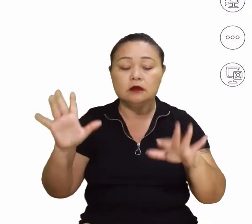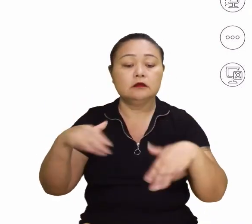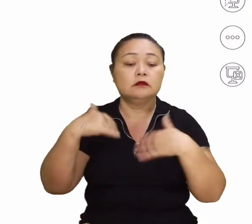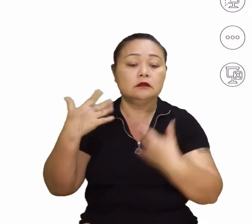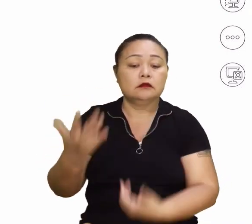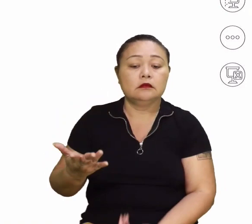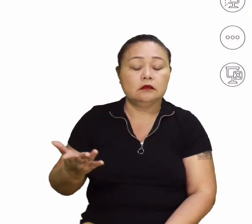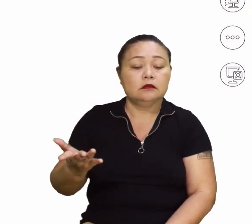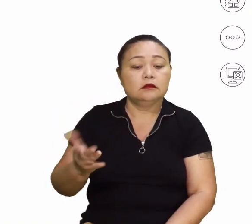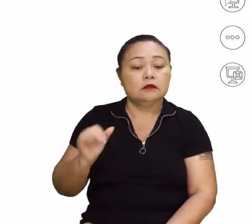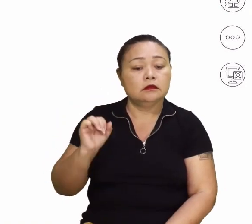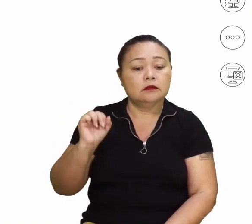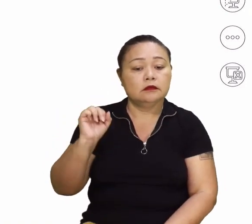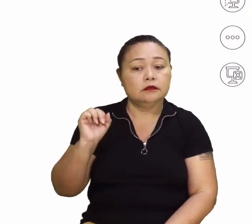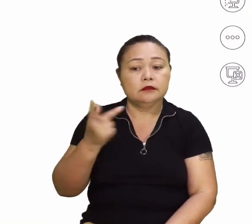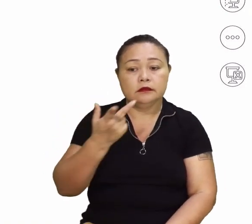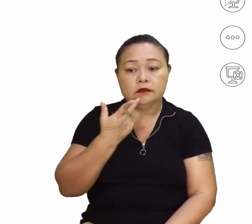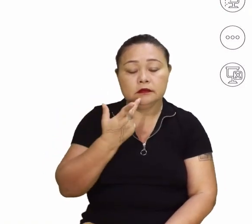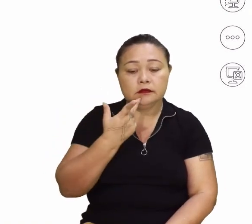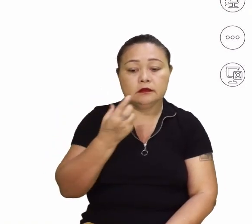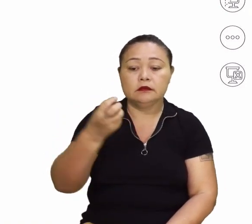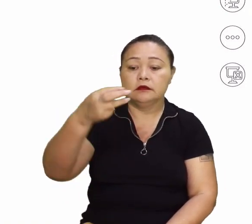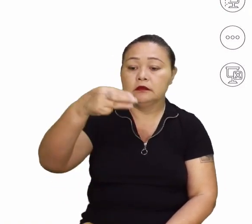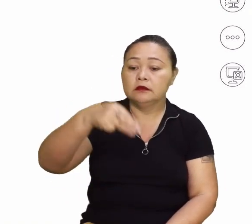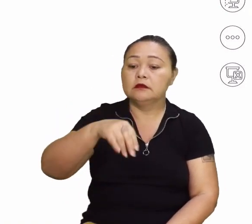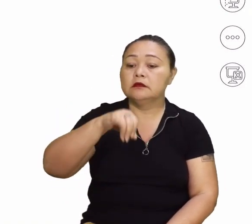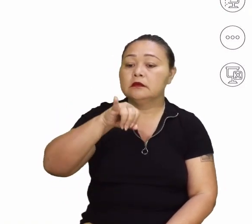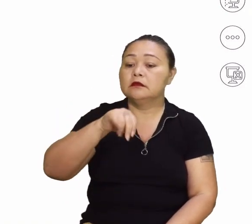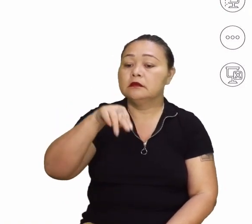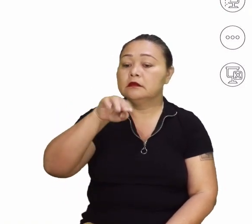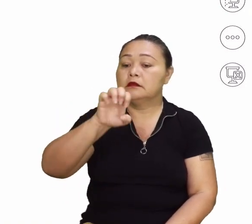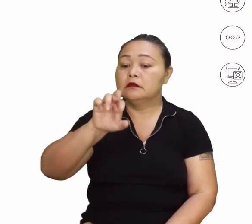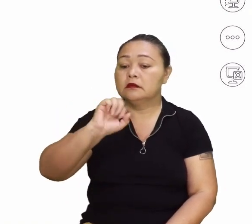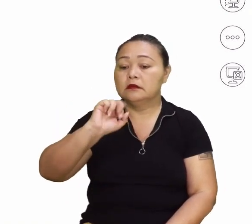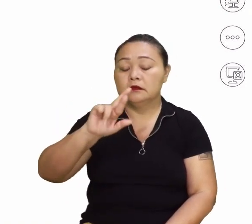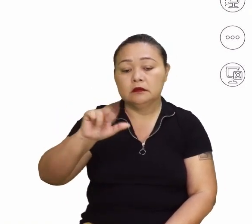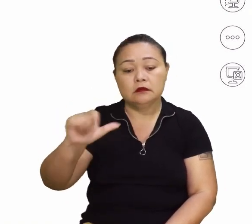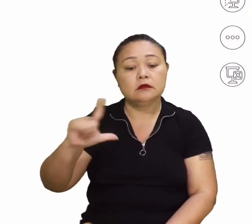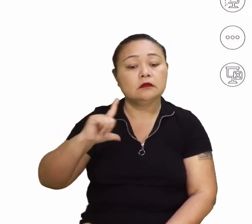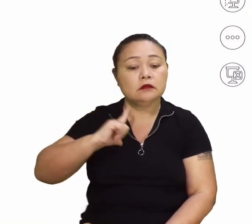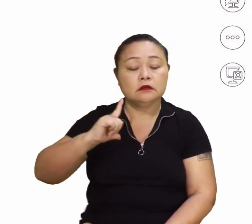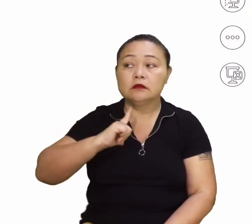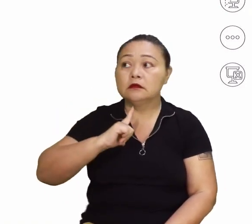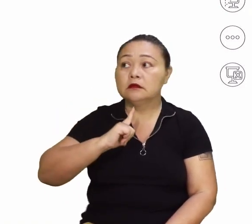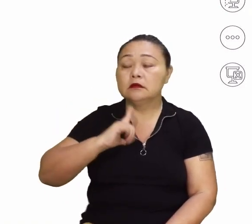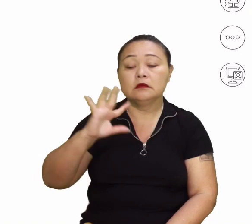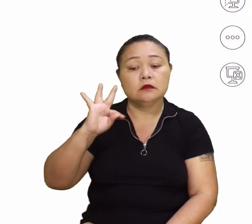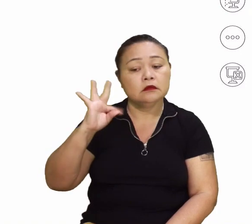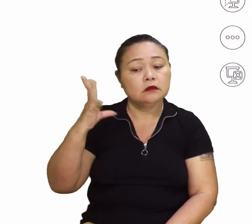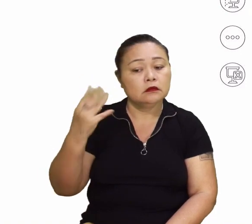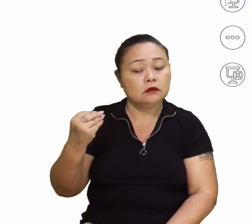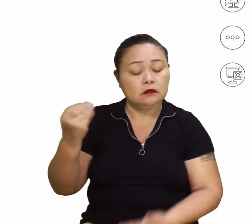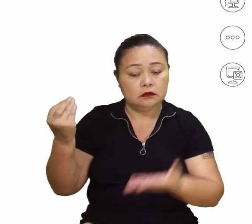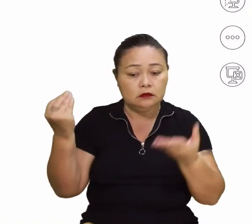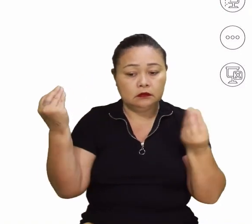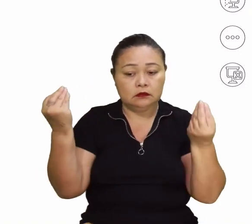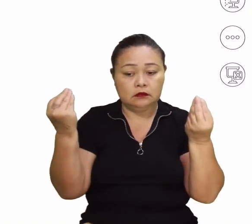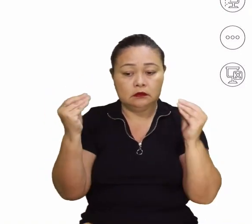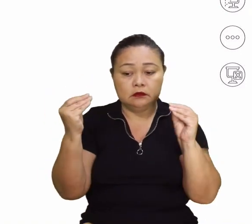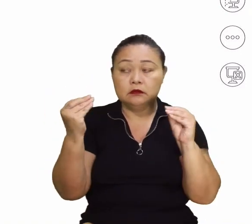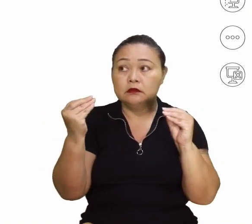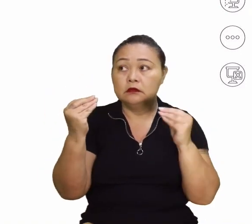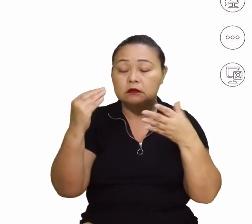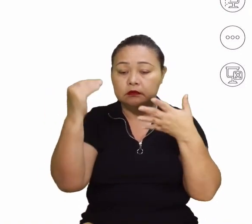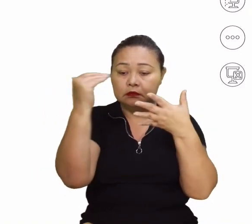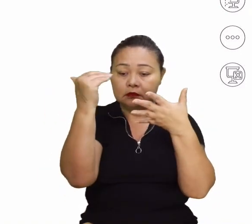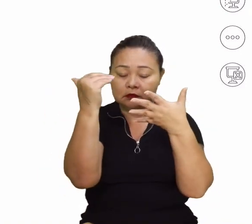ok? Quando a gente fala em mineral, água mineral, ela tem toda uma